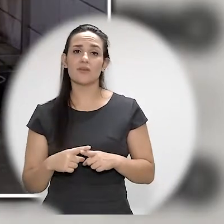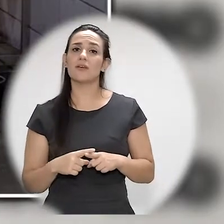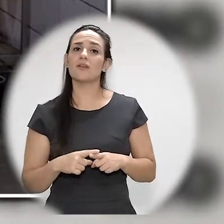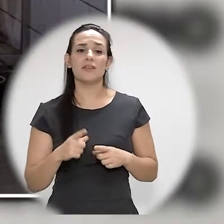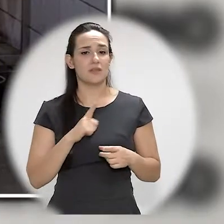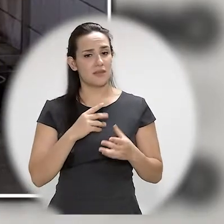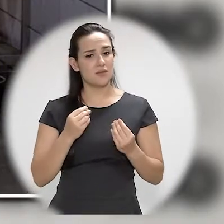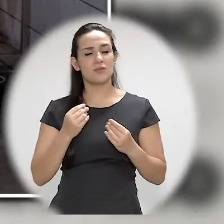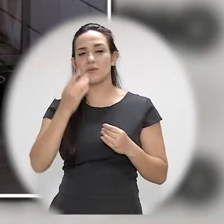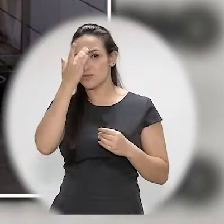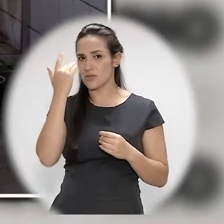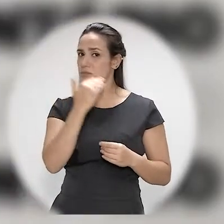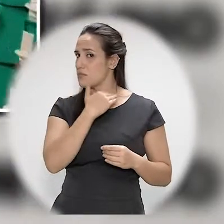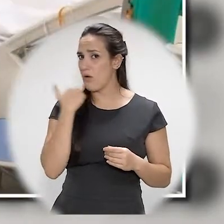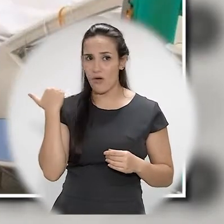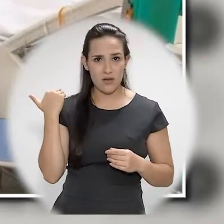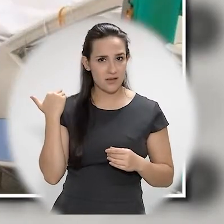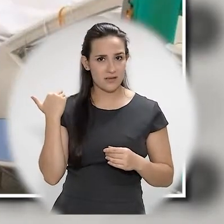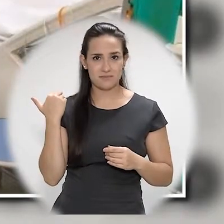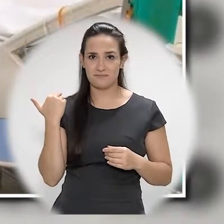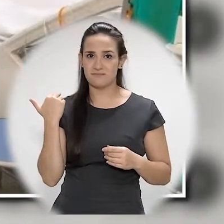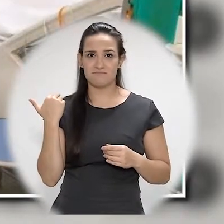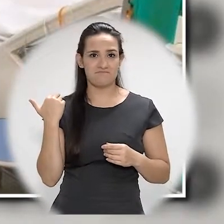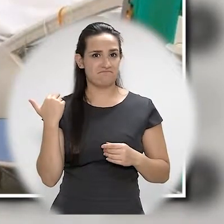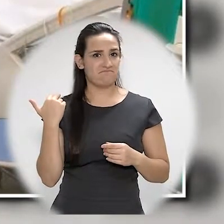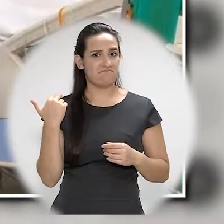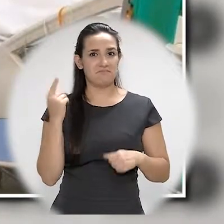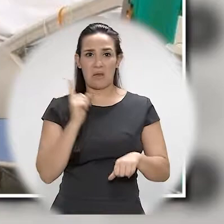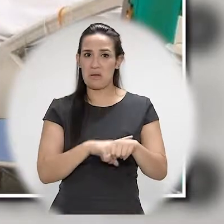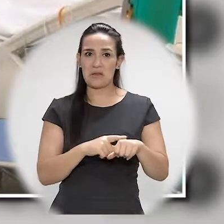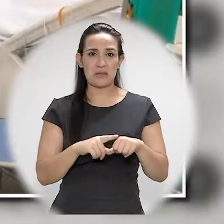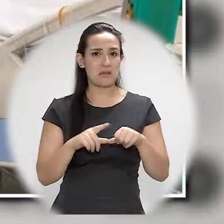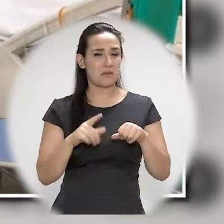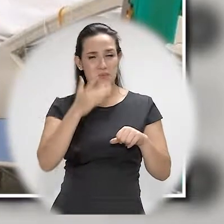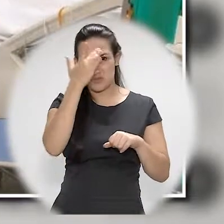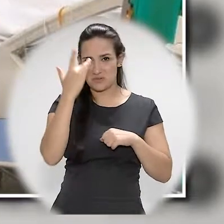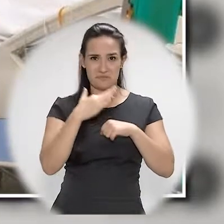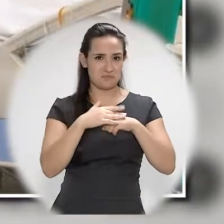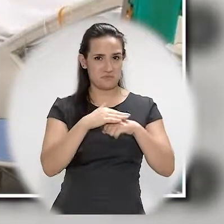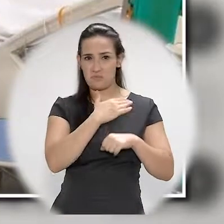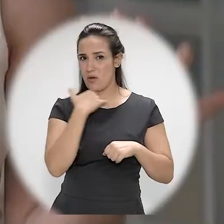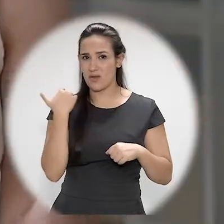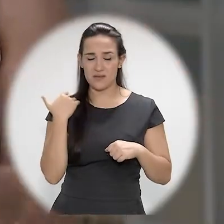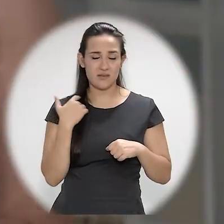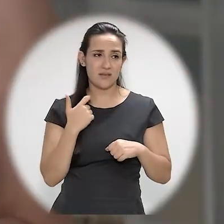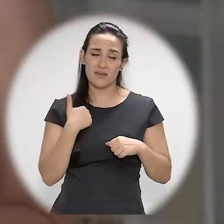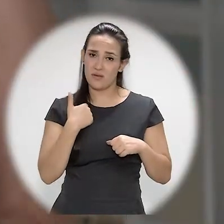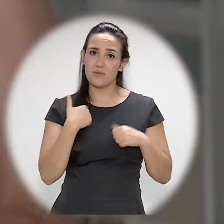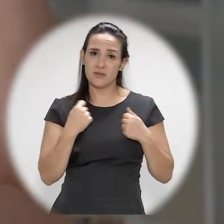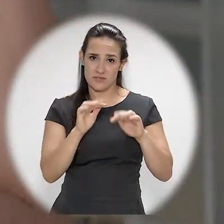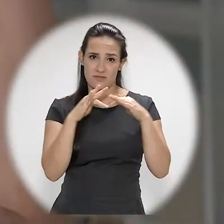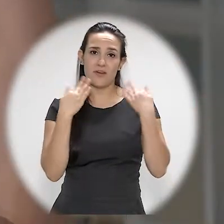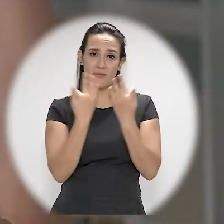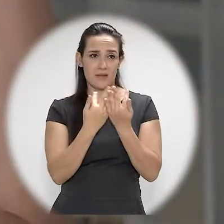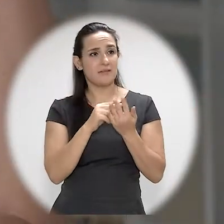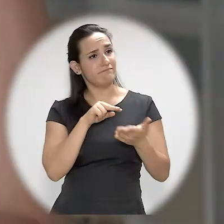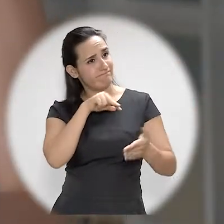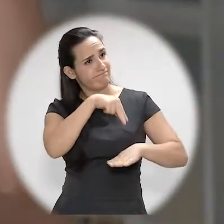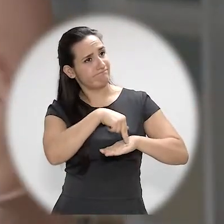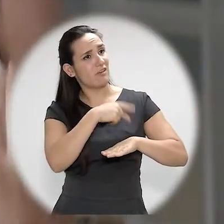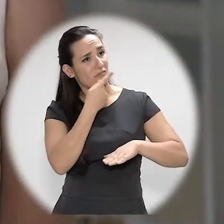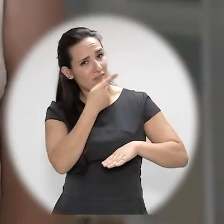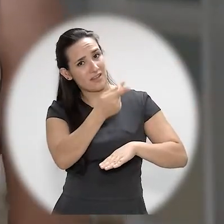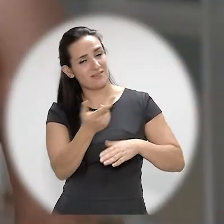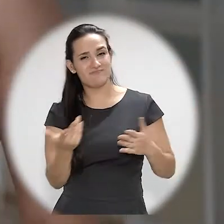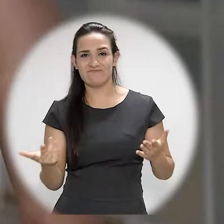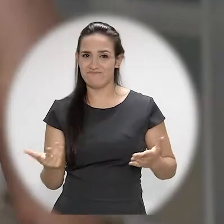o enfrentamento do luto, da ressignificação do adoecimento, do isolamento, do contexto da Covid com os familiares e com